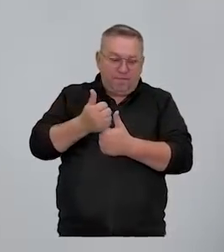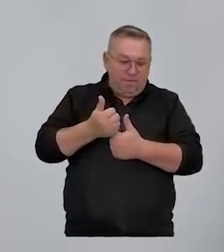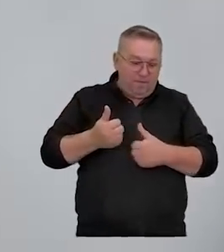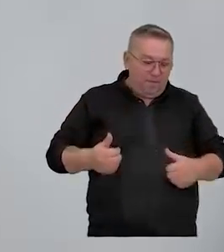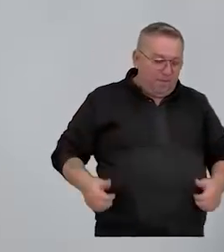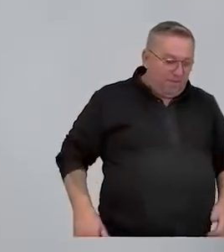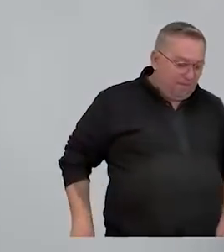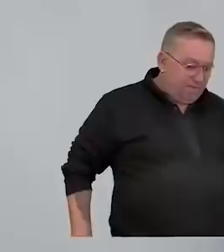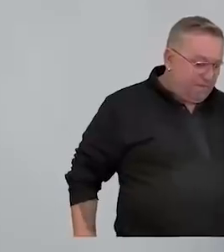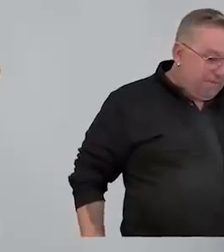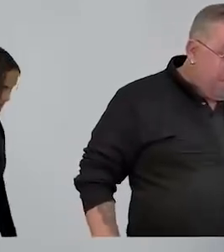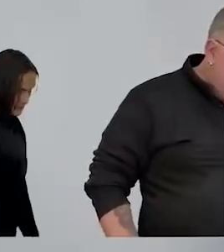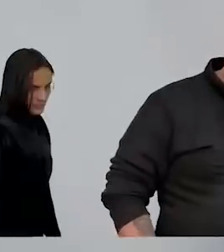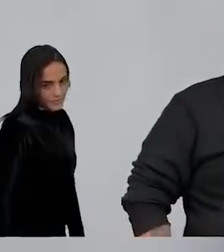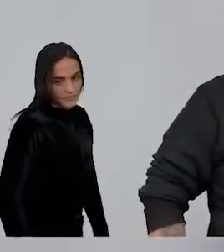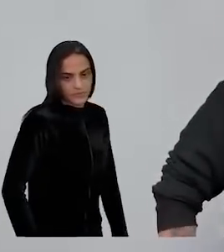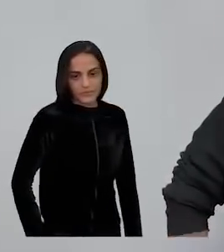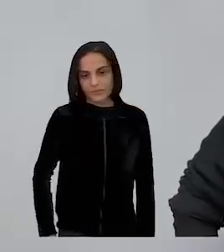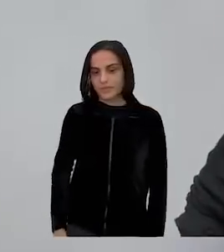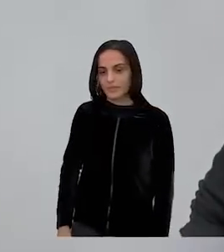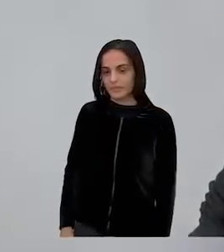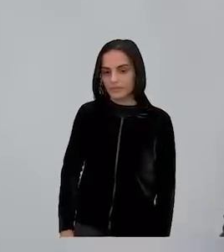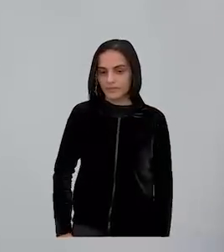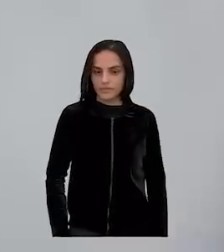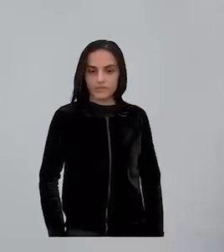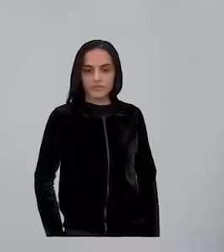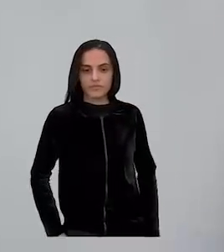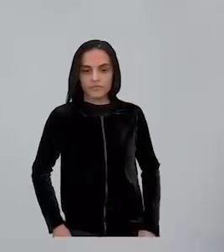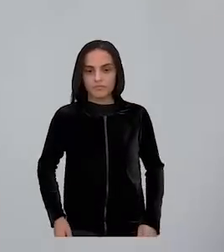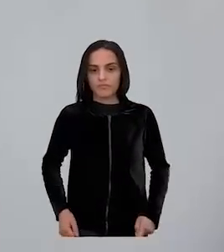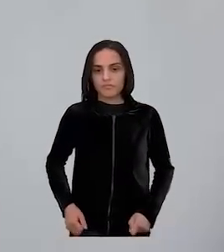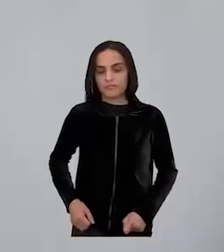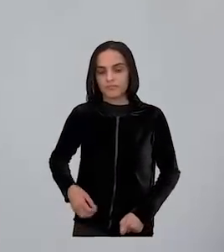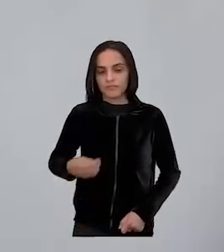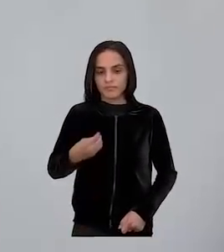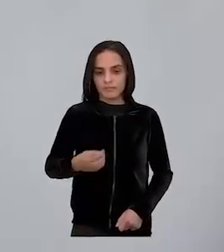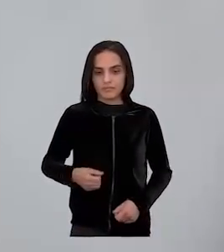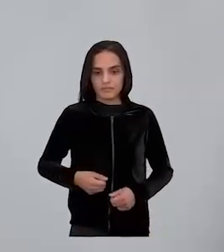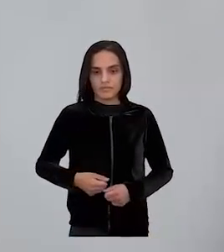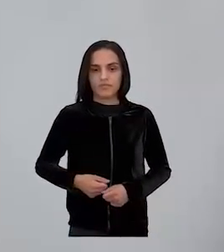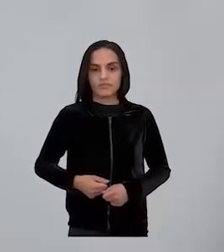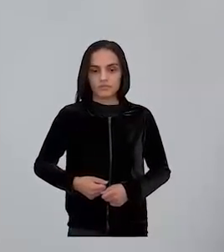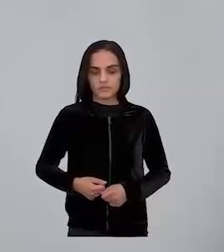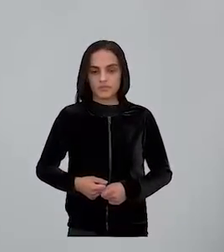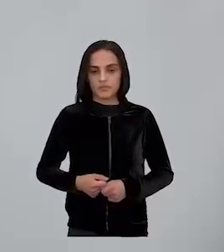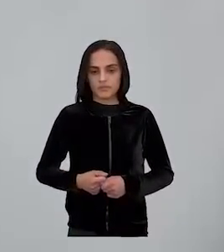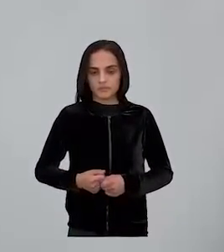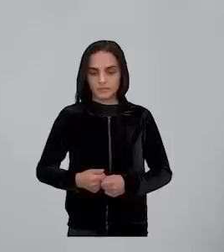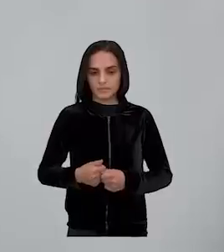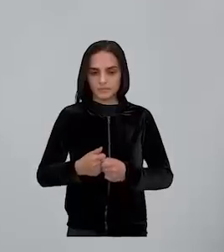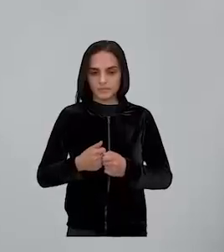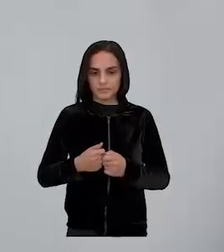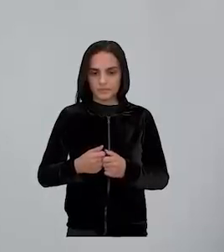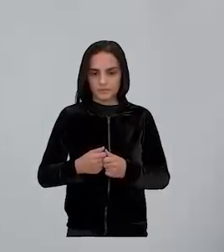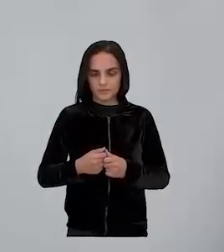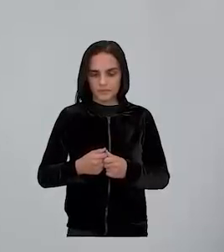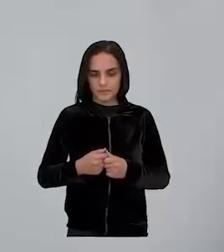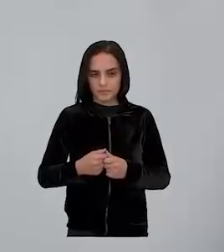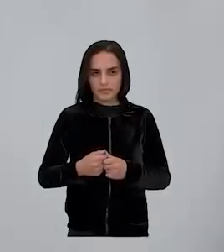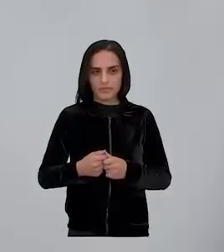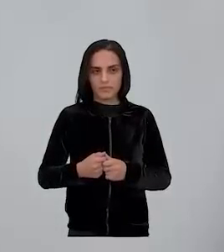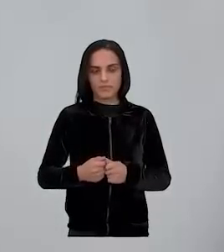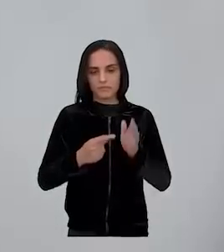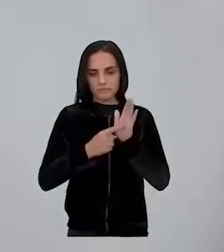filhos na internet, né? E acabam expondo os filhos, né? Então, demais, né? Muito.